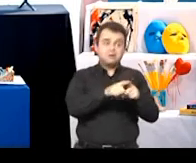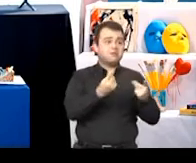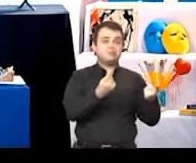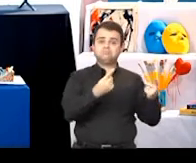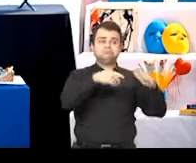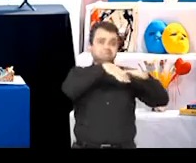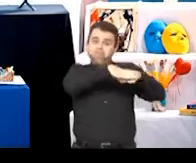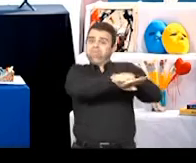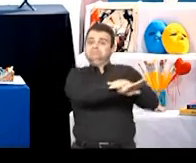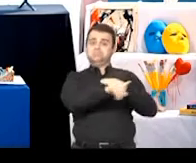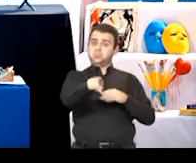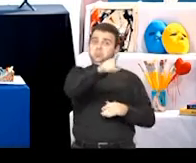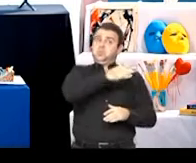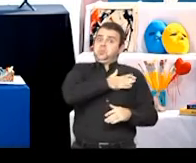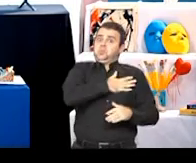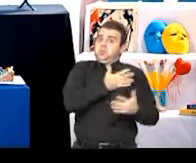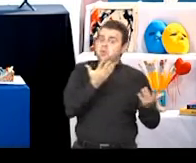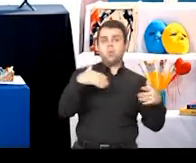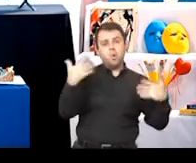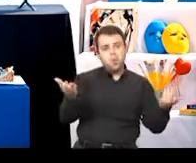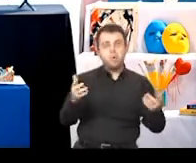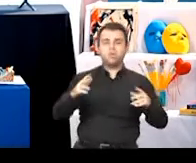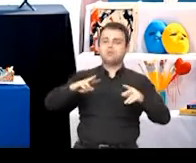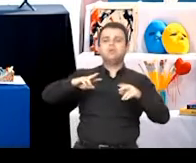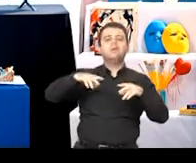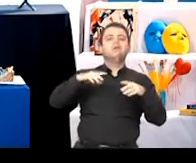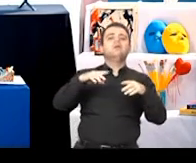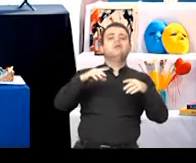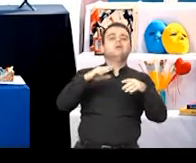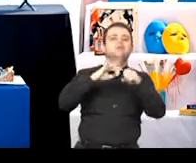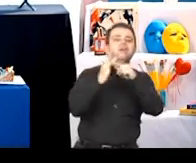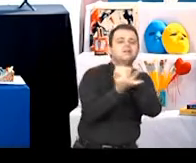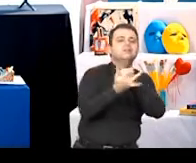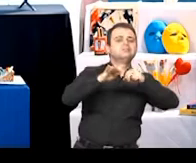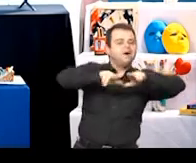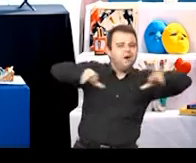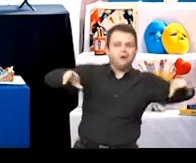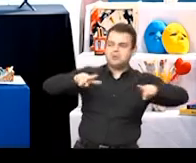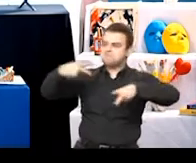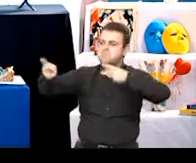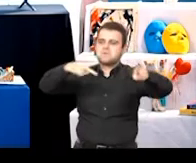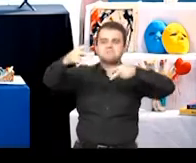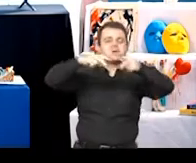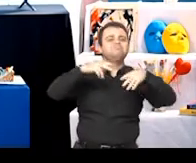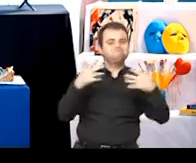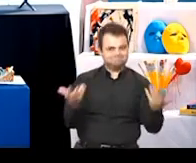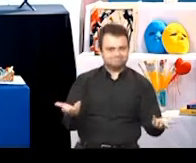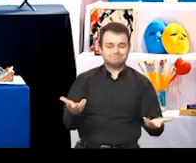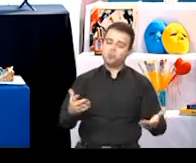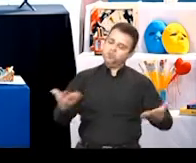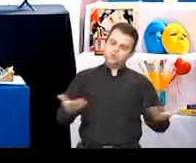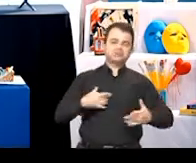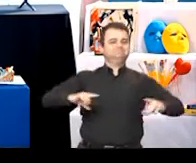as fotografias que você mais gostou, ou então compartilhe nas suas redes sociais. Bom, por hoje é isso.